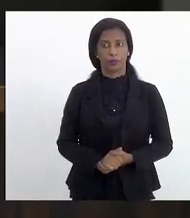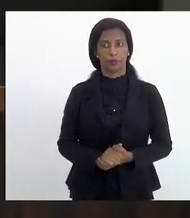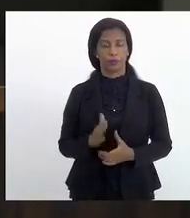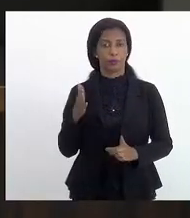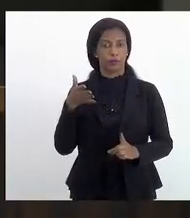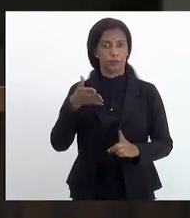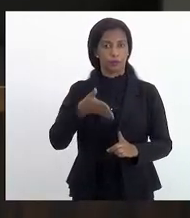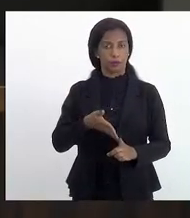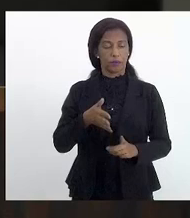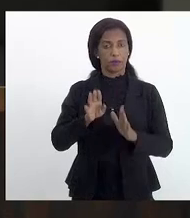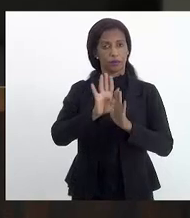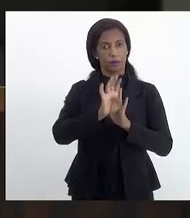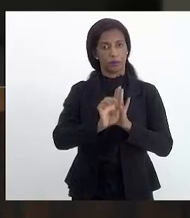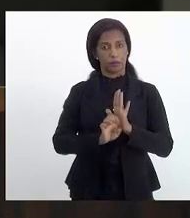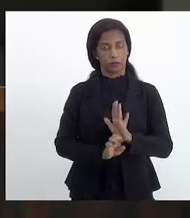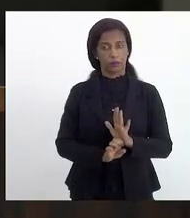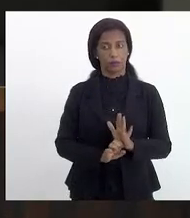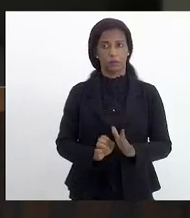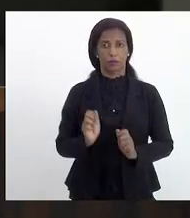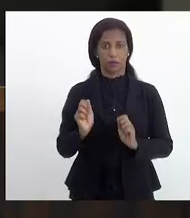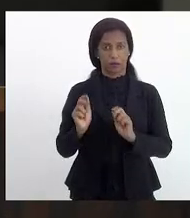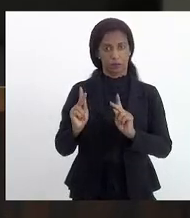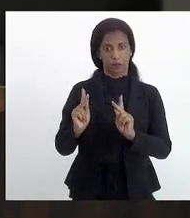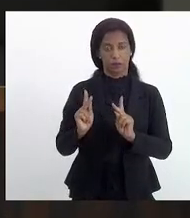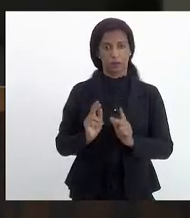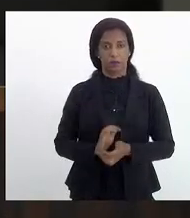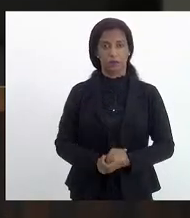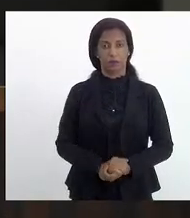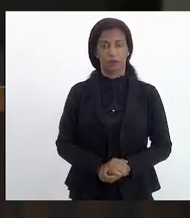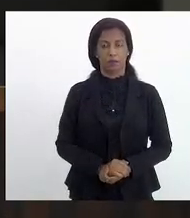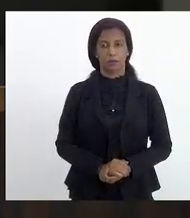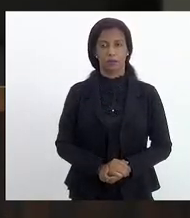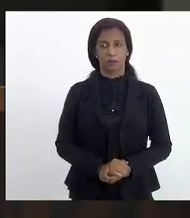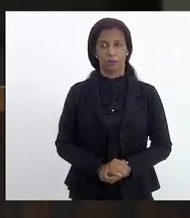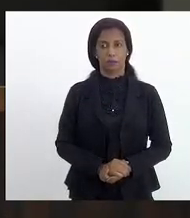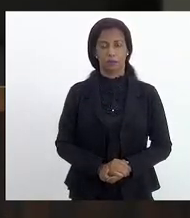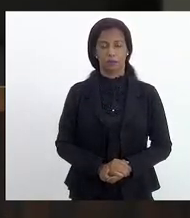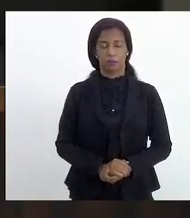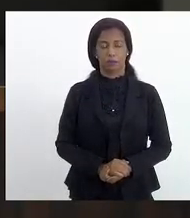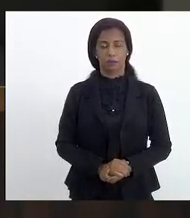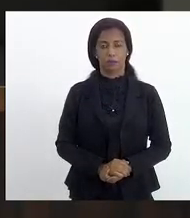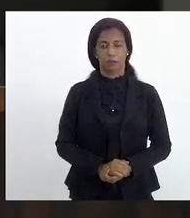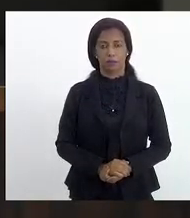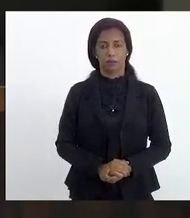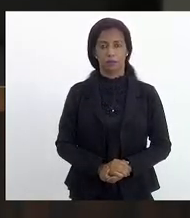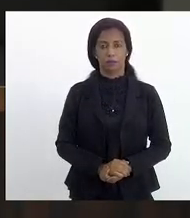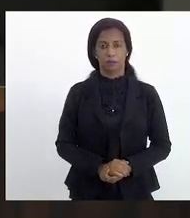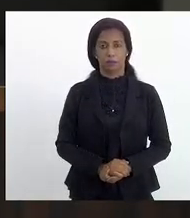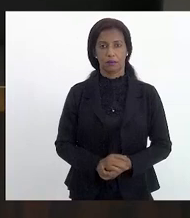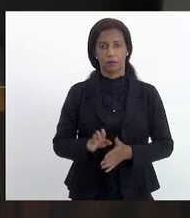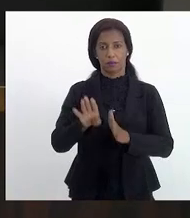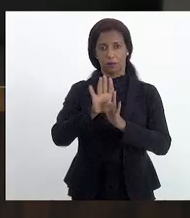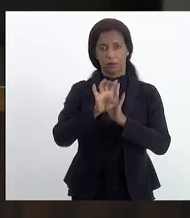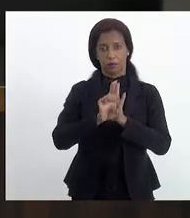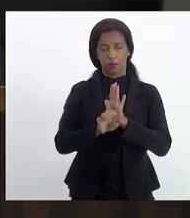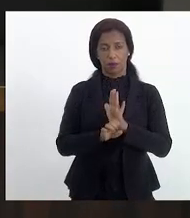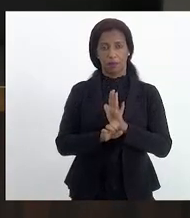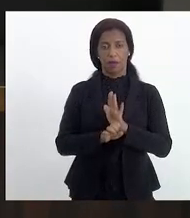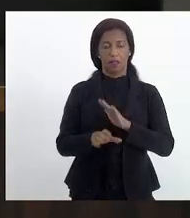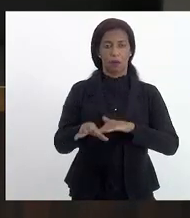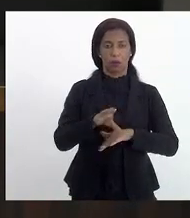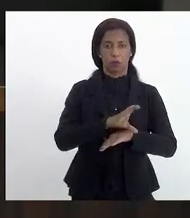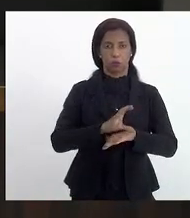especificamente sobre as emendas. Ok? Tem admissibilidade. Emenda condicional tem